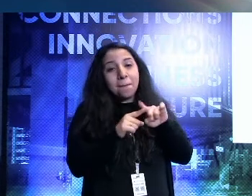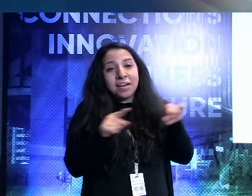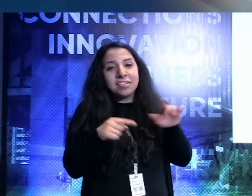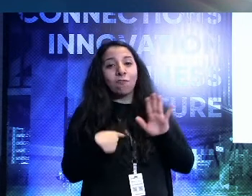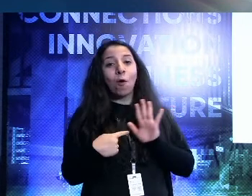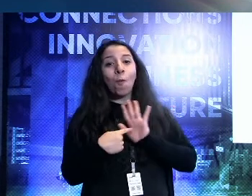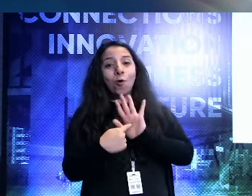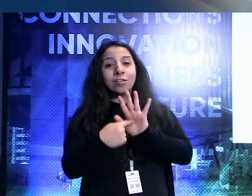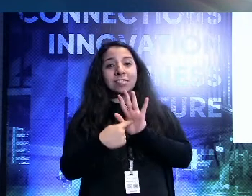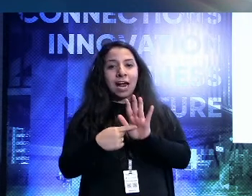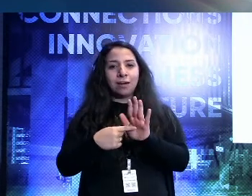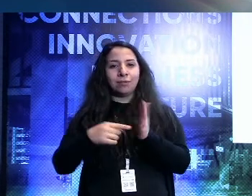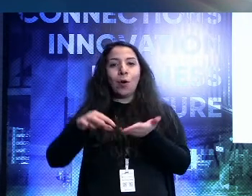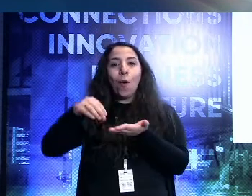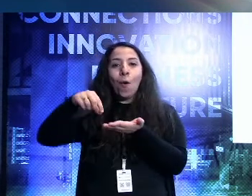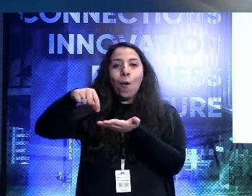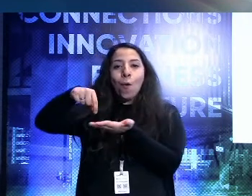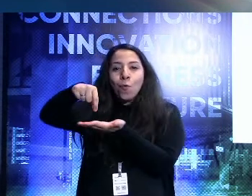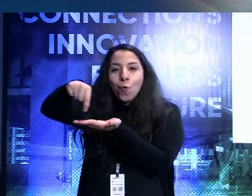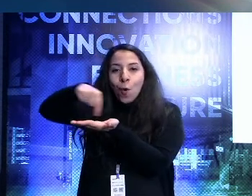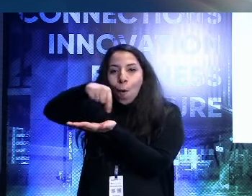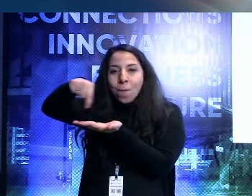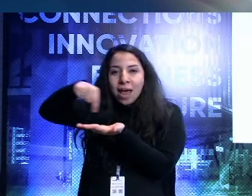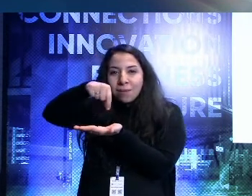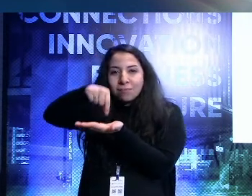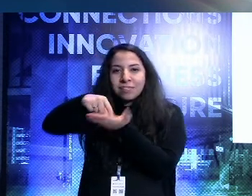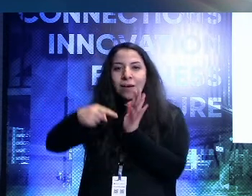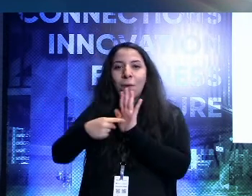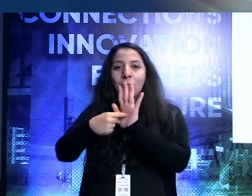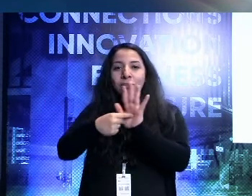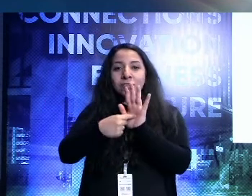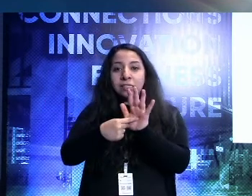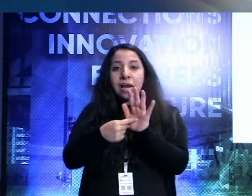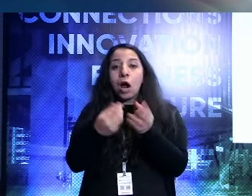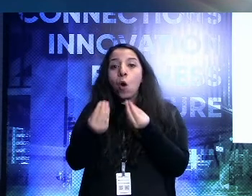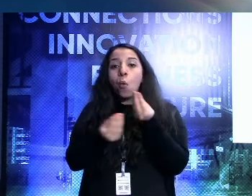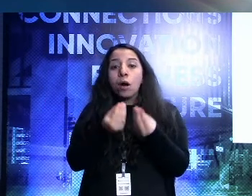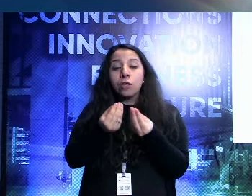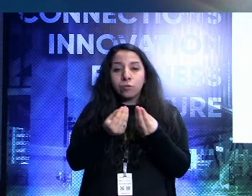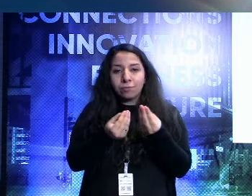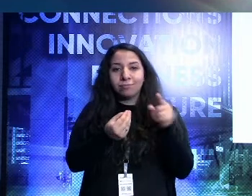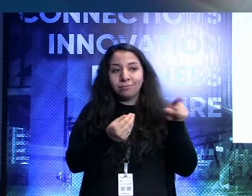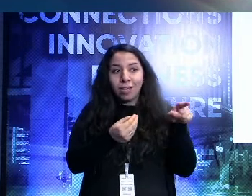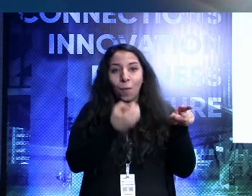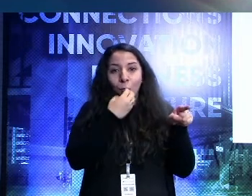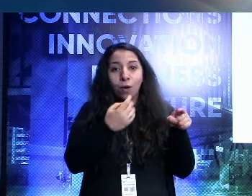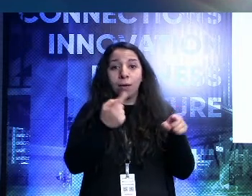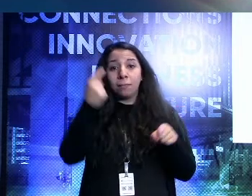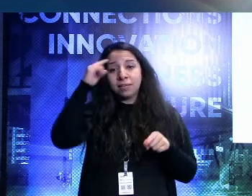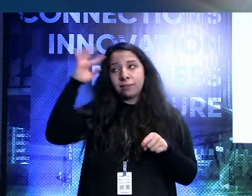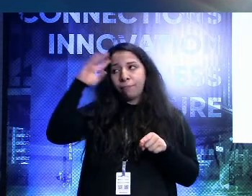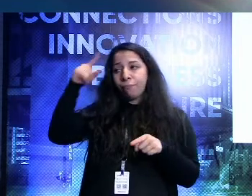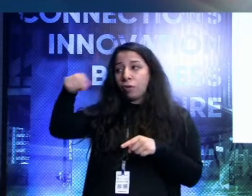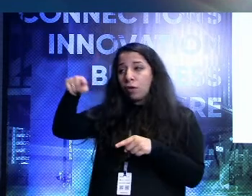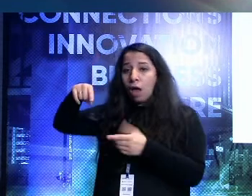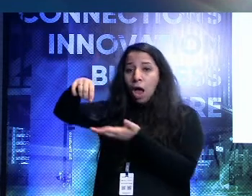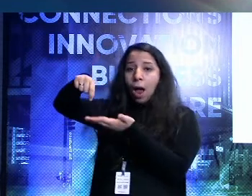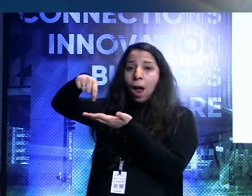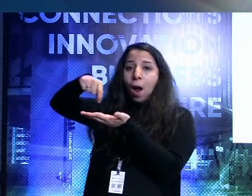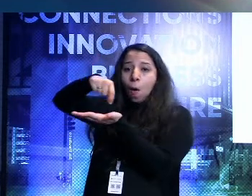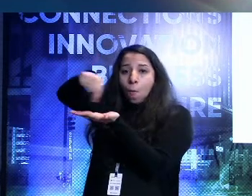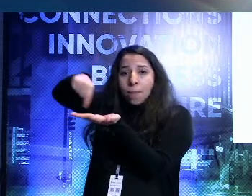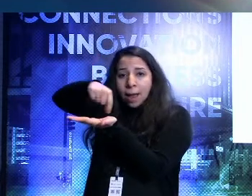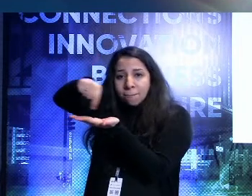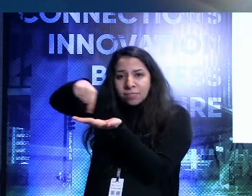interessante você usar o strategy. Você imagina que no Google Maps você está traçando uma rota. E aqui eu coloquei a rota, por exemplo, de um dos hotéis que a gente tem na região, aqui